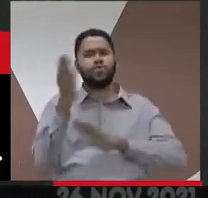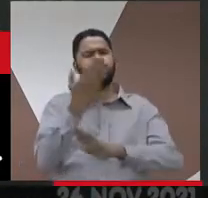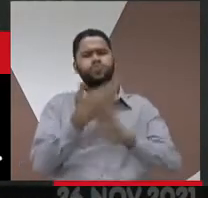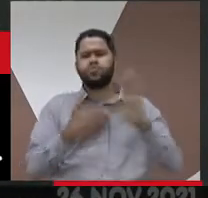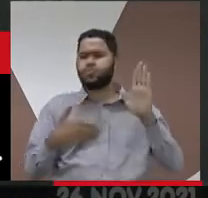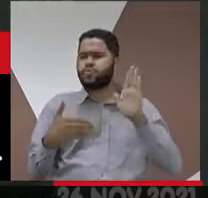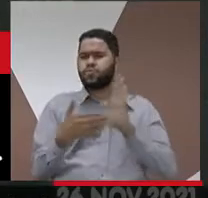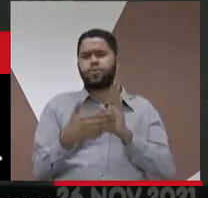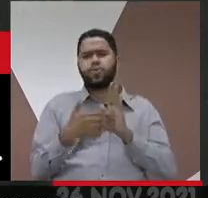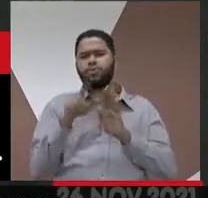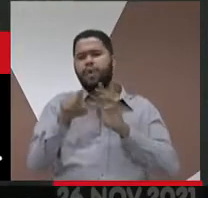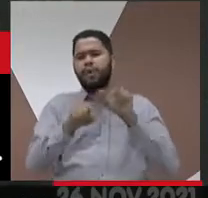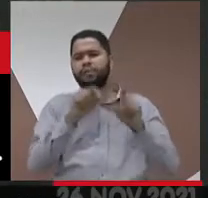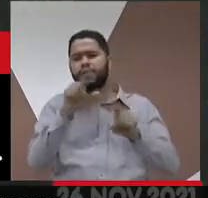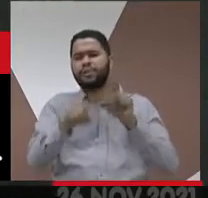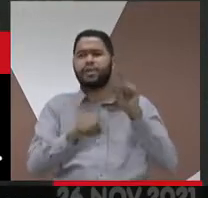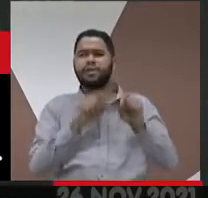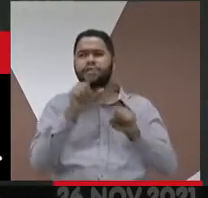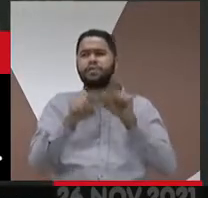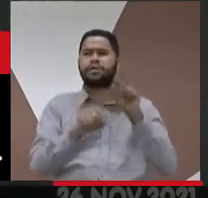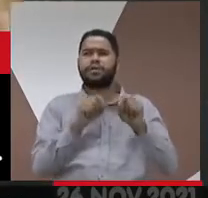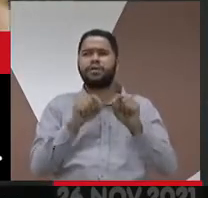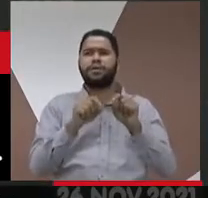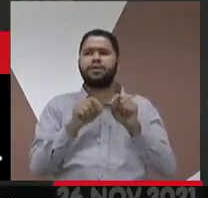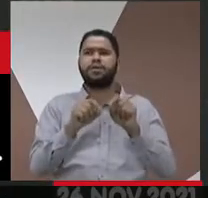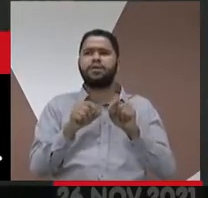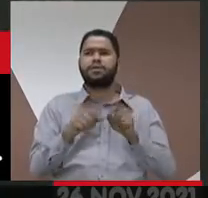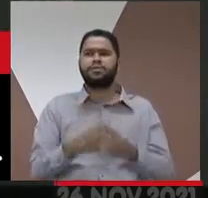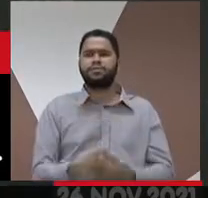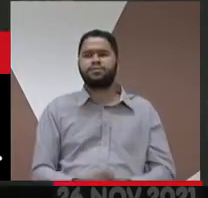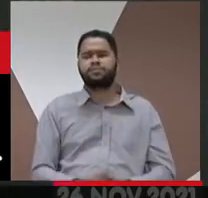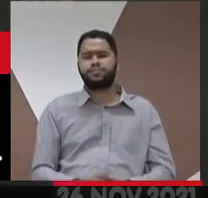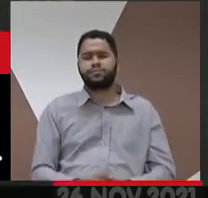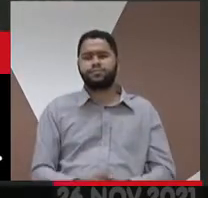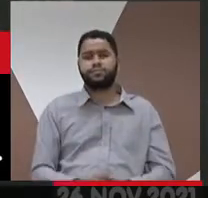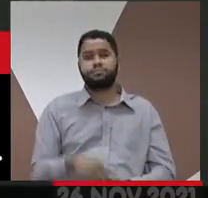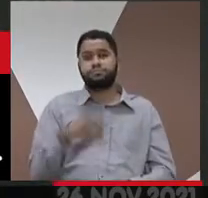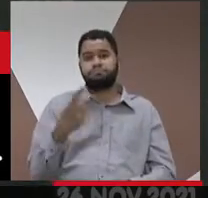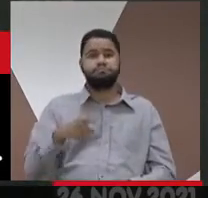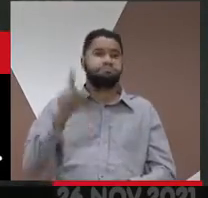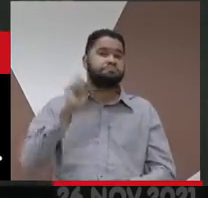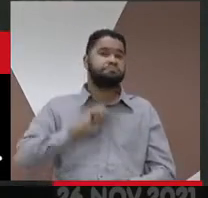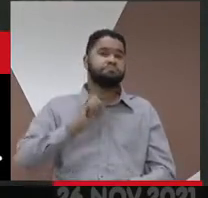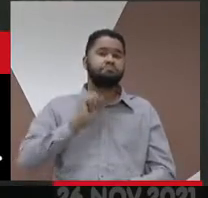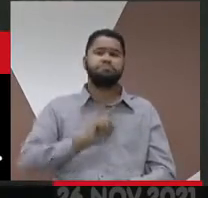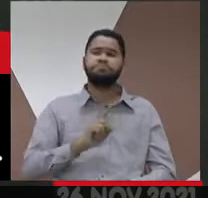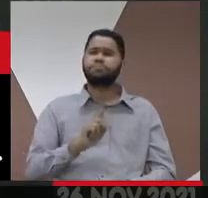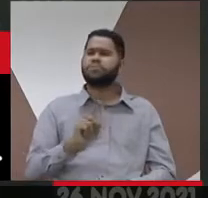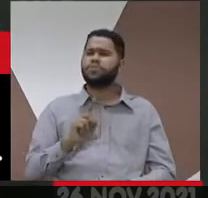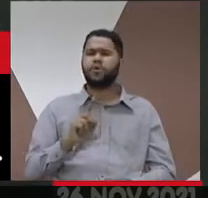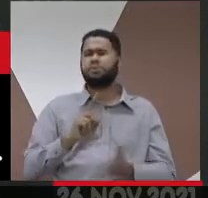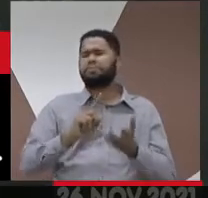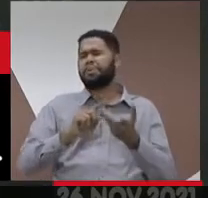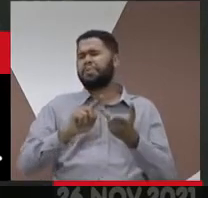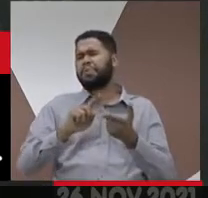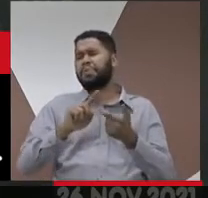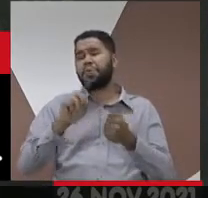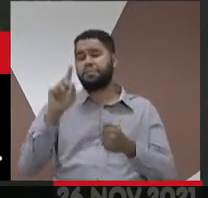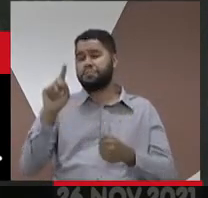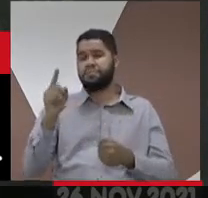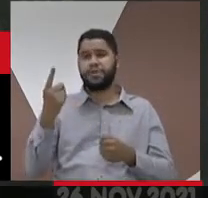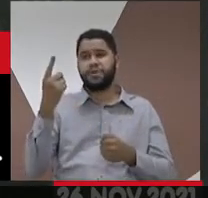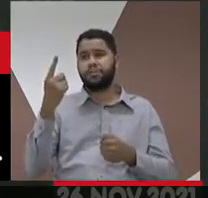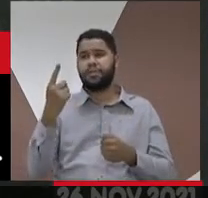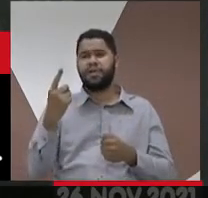qualquer alternativa de anel rodoviário em Minas Gerais. por mil motivos. Primeiro, porque é